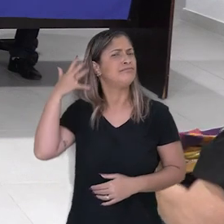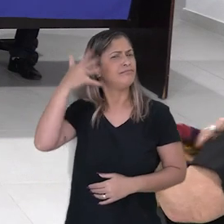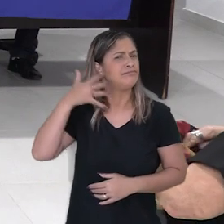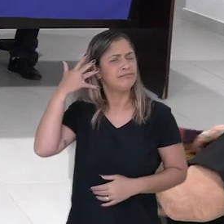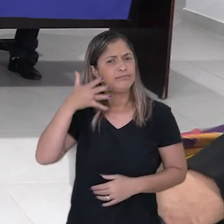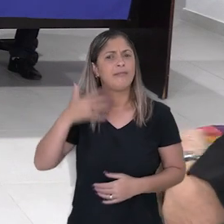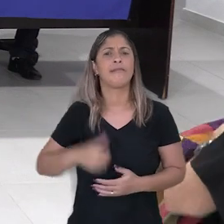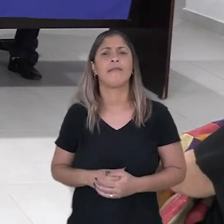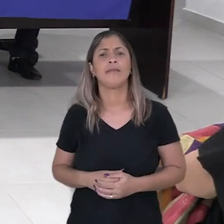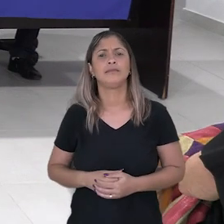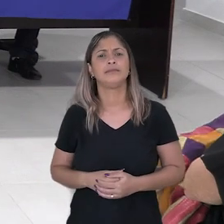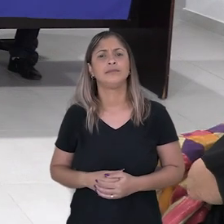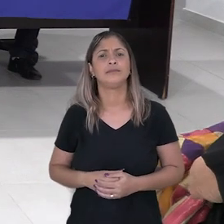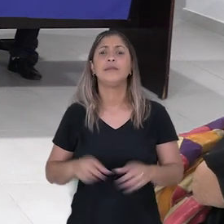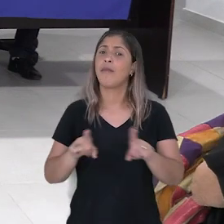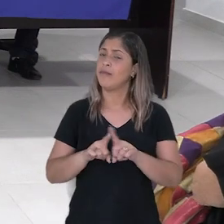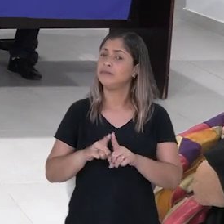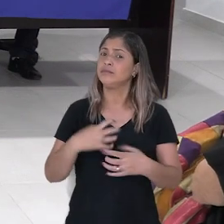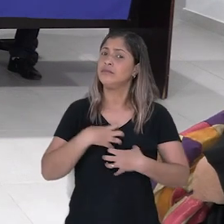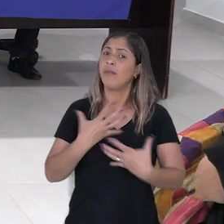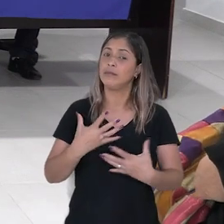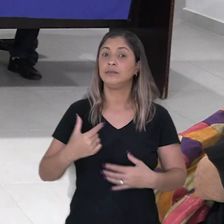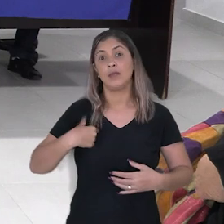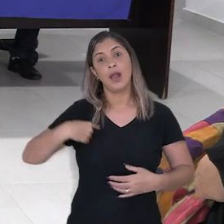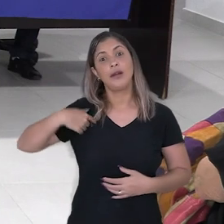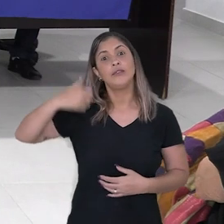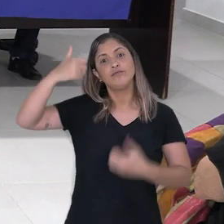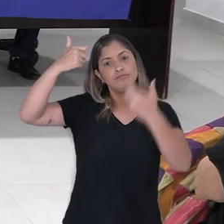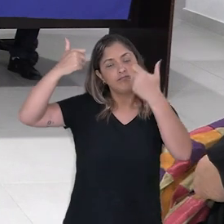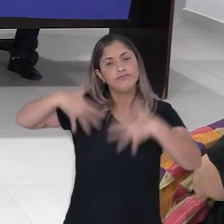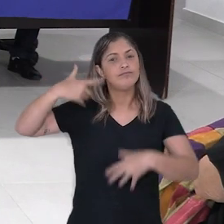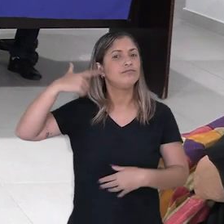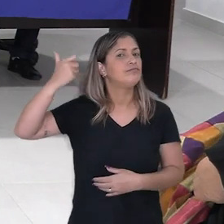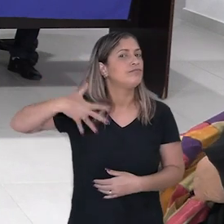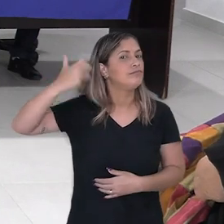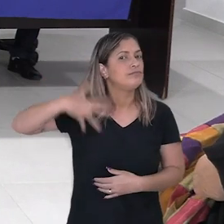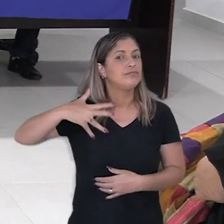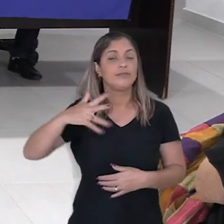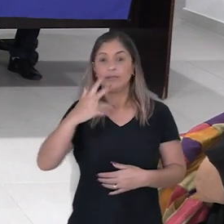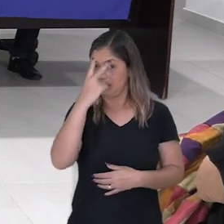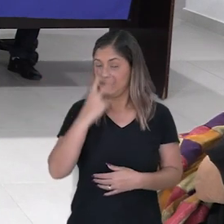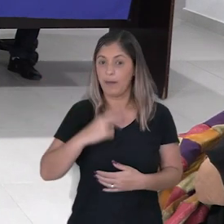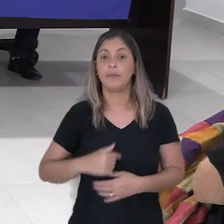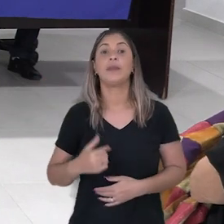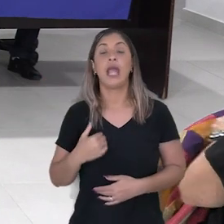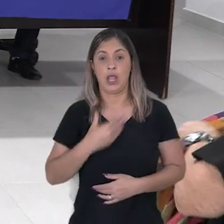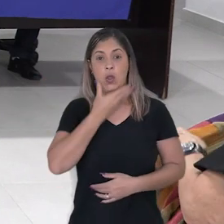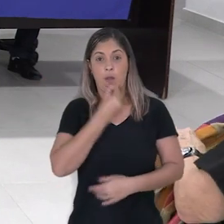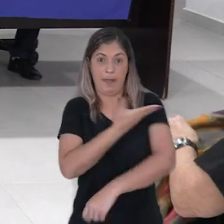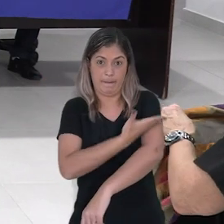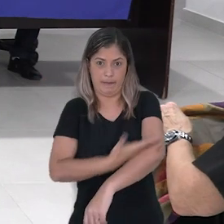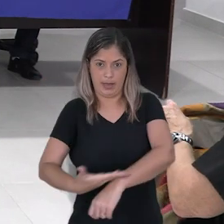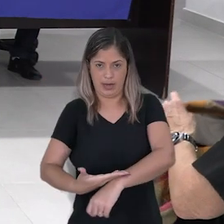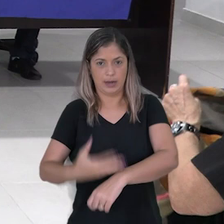palestras e introduções nesse sentido. Então, eu vou me descrever para as pessoas que não podem me ver, né? Eu sou um homem branco,